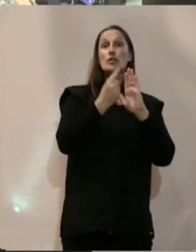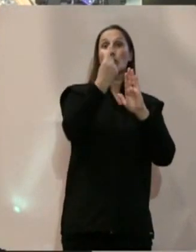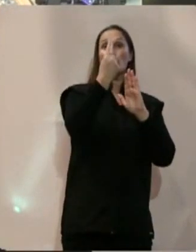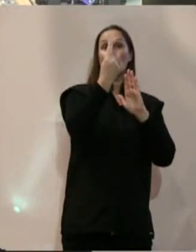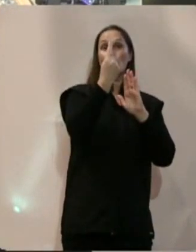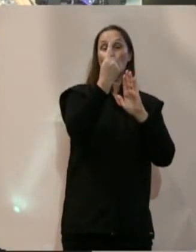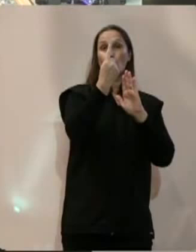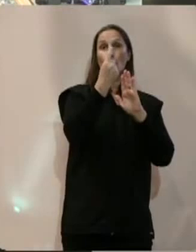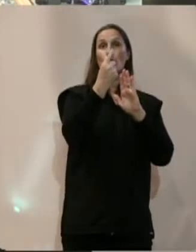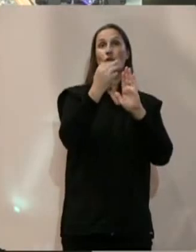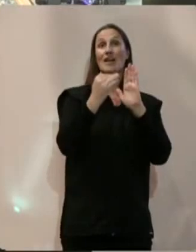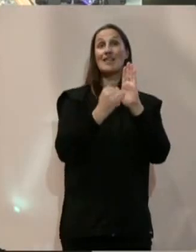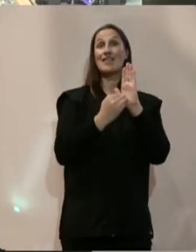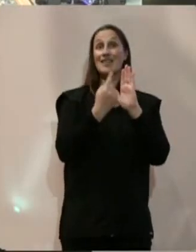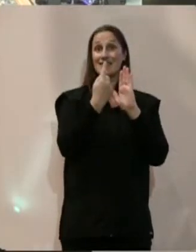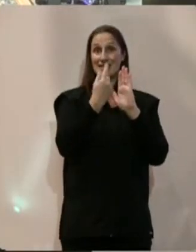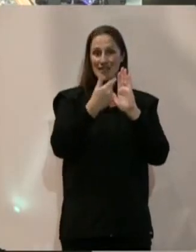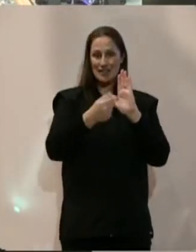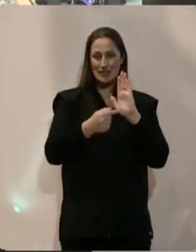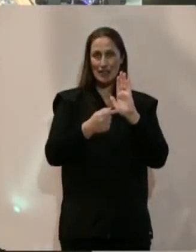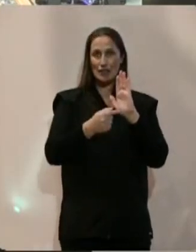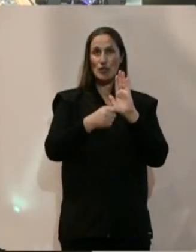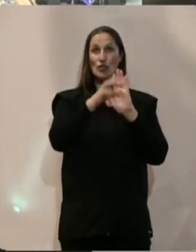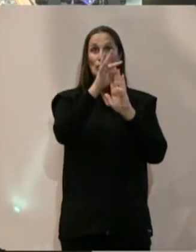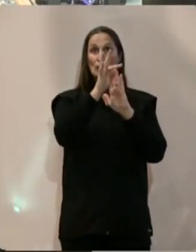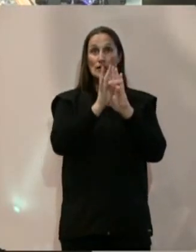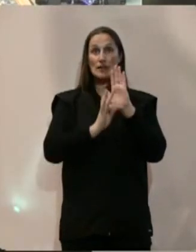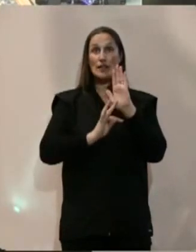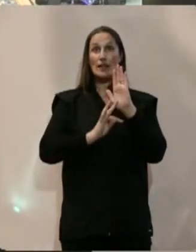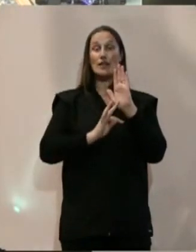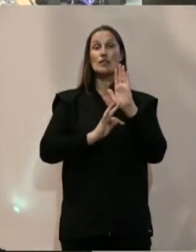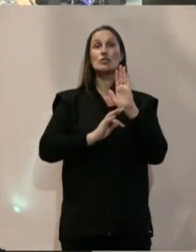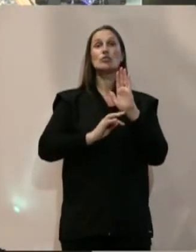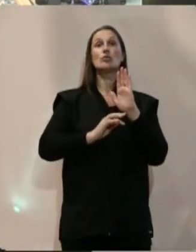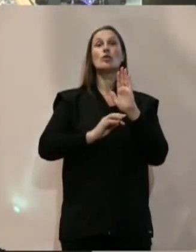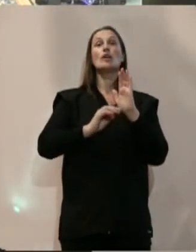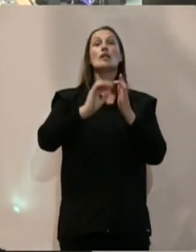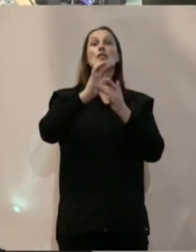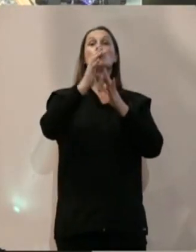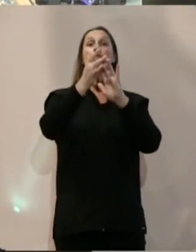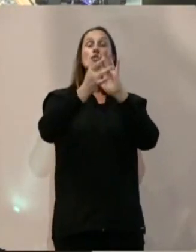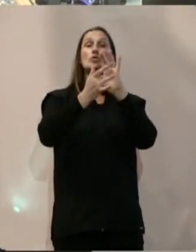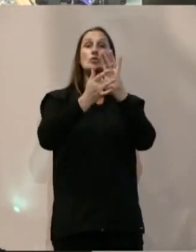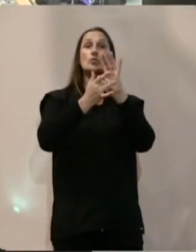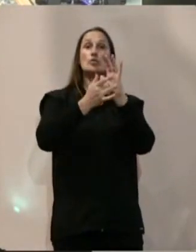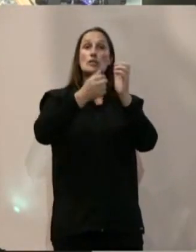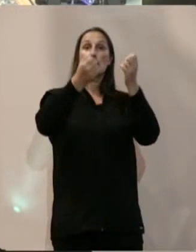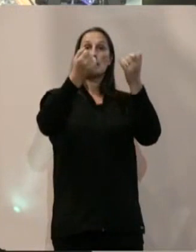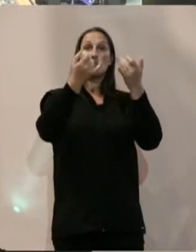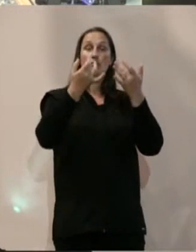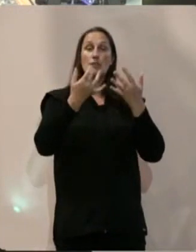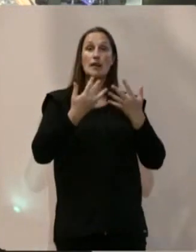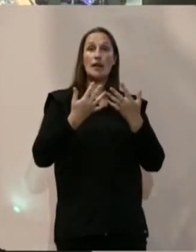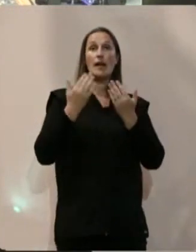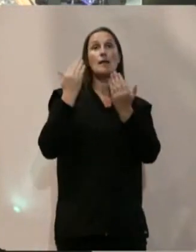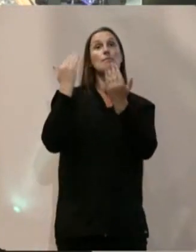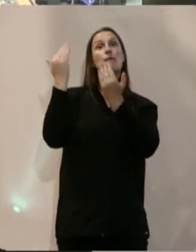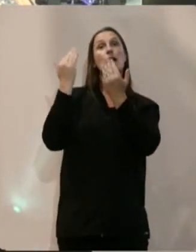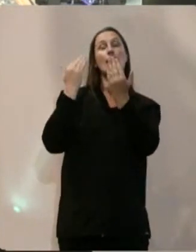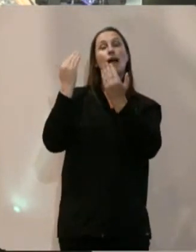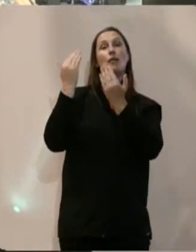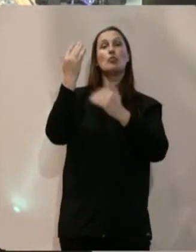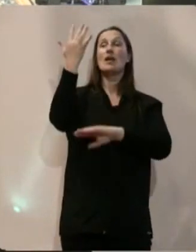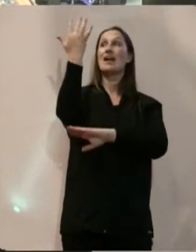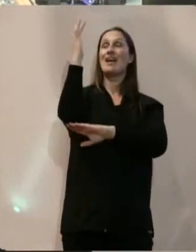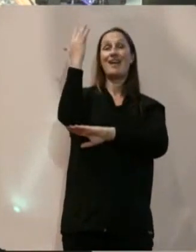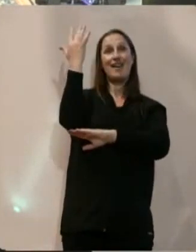verso 17. E nesse texto de João 15, Jesus fala da parábola, da figura da